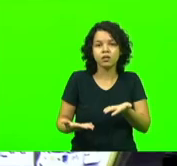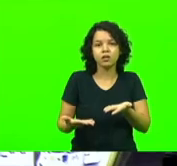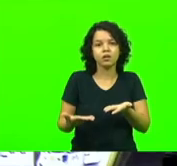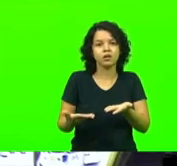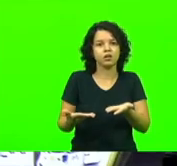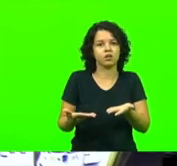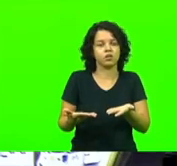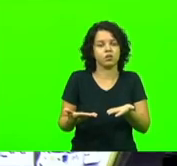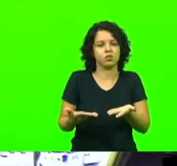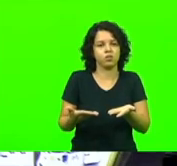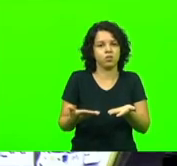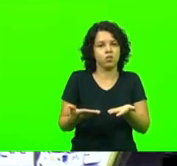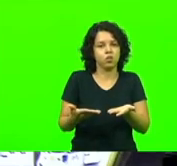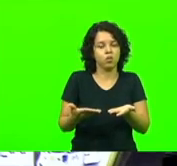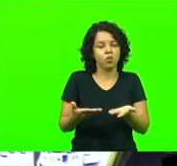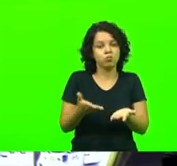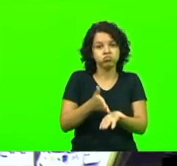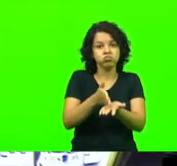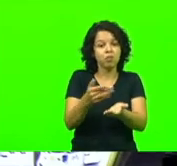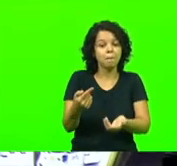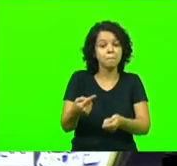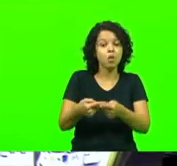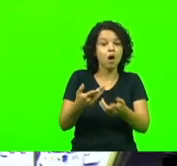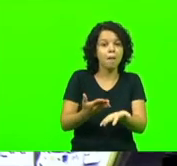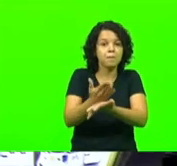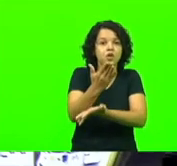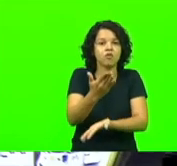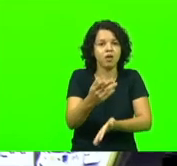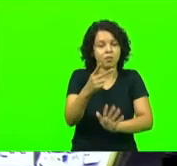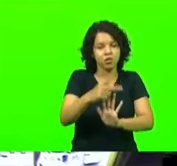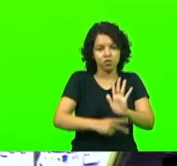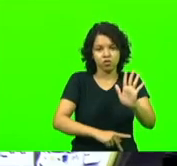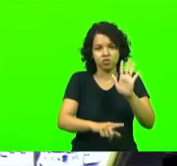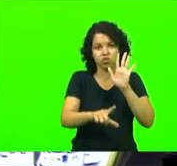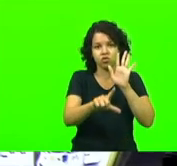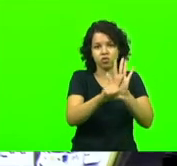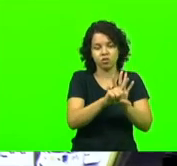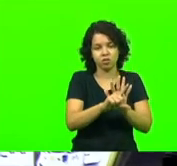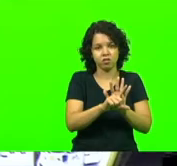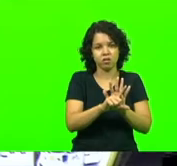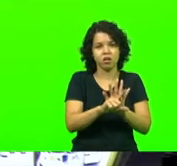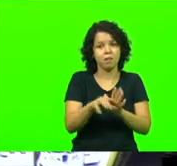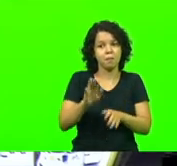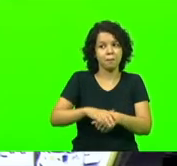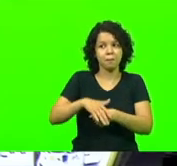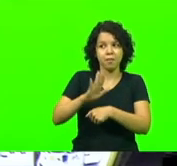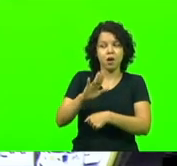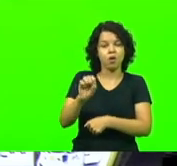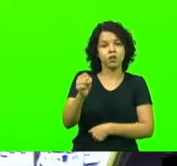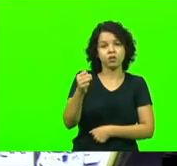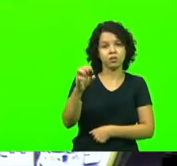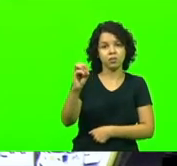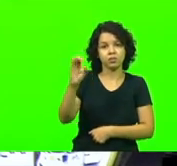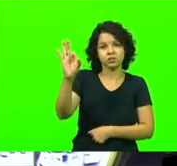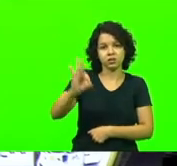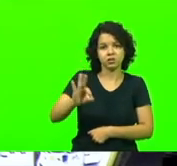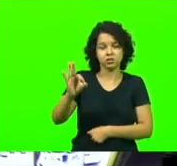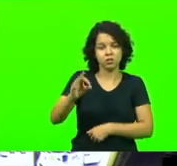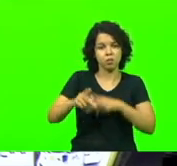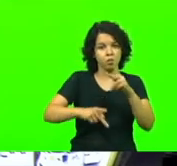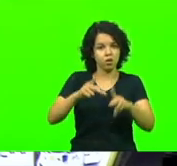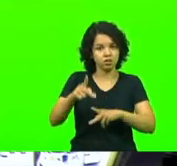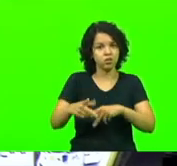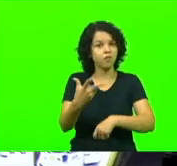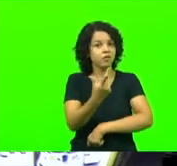todo o seu sentido. Não tem por que nós aprovar um projeto de lei em que mais de 80% da população já foi vacinada em